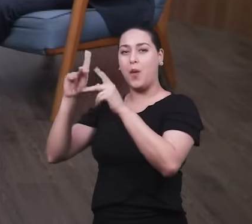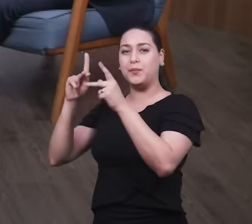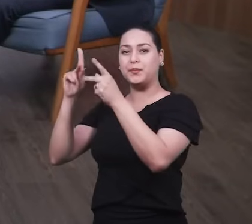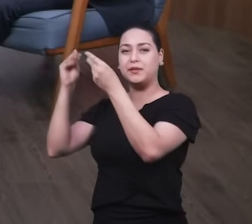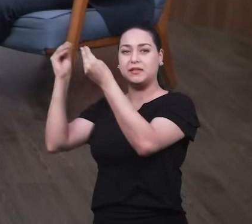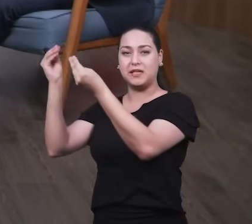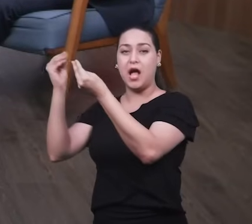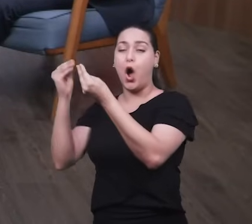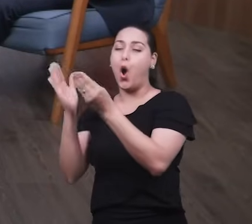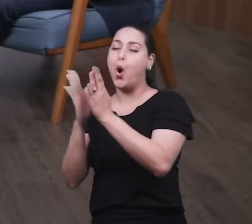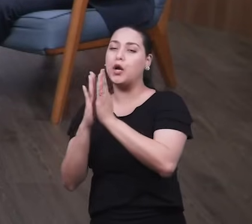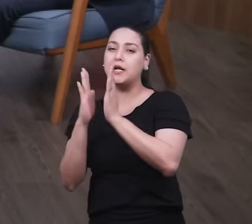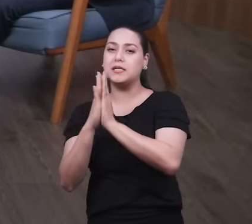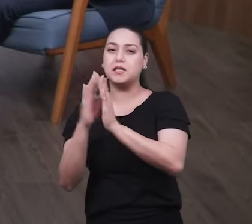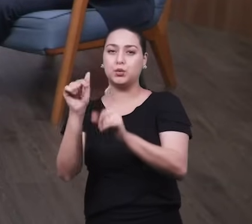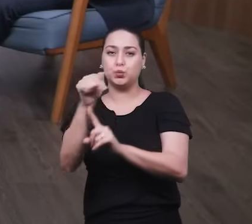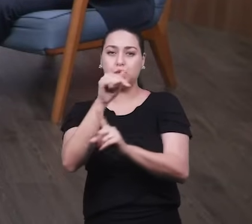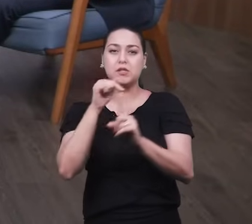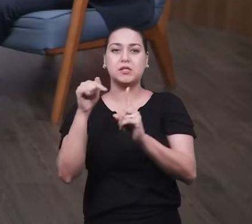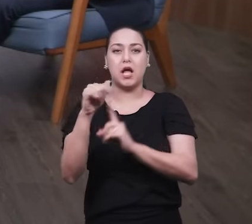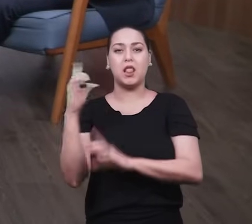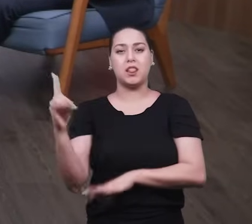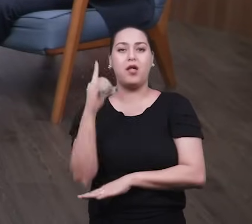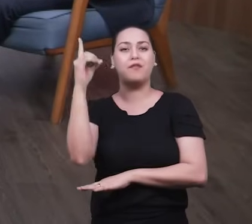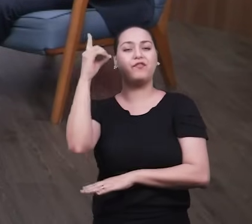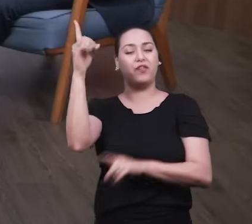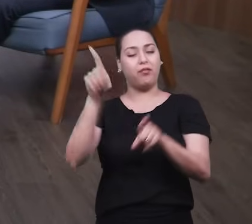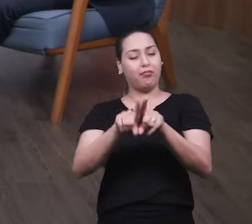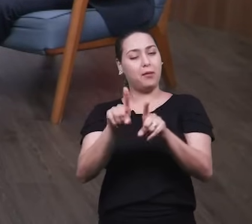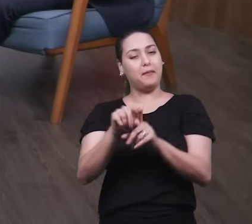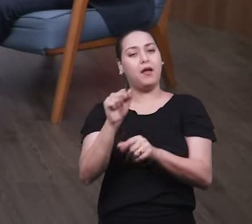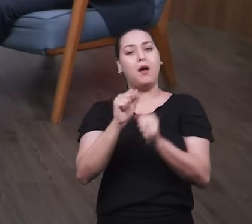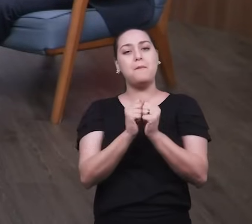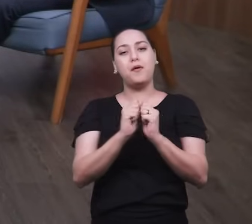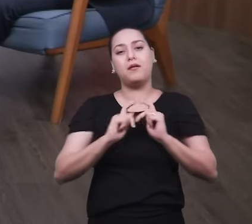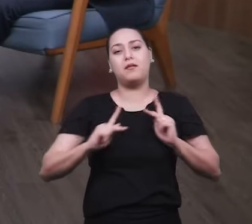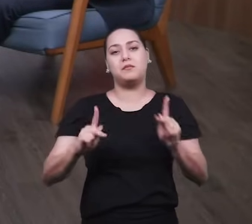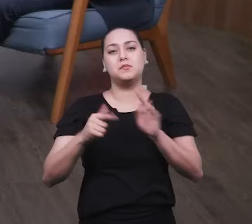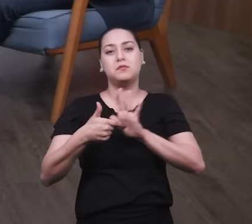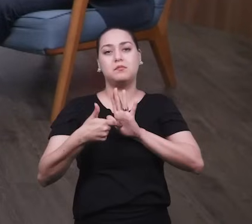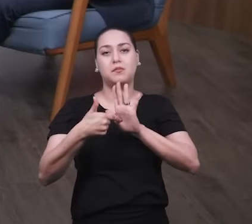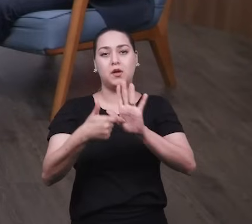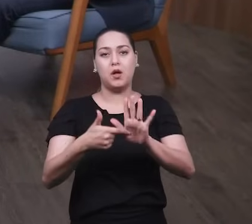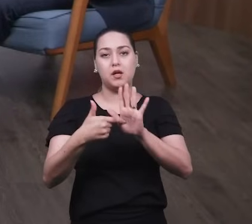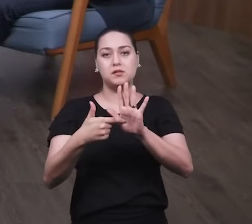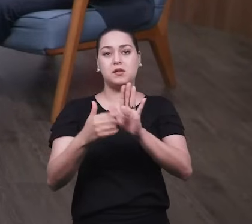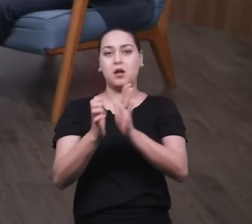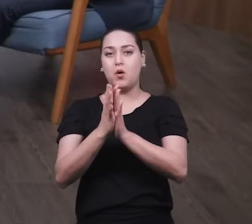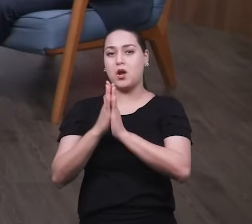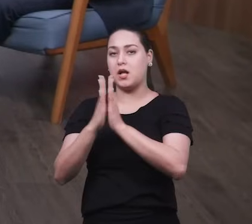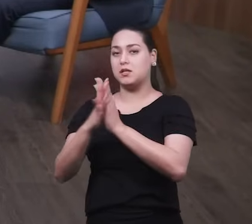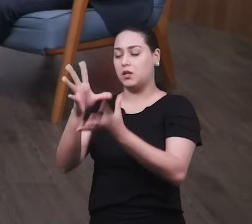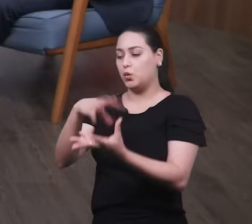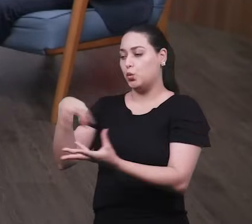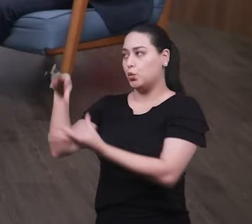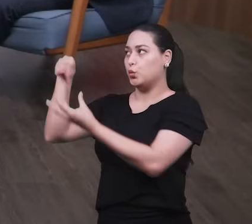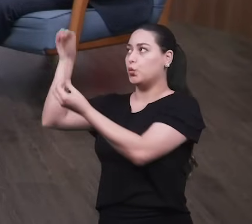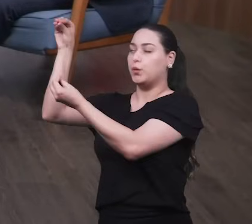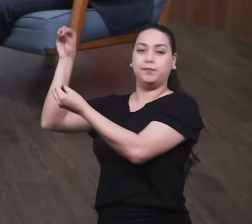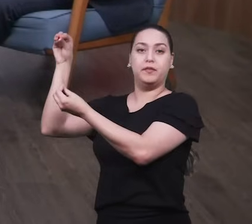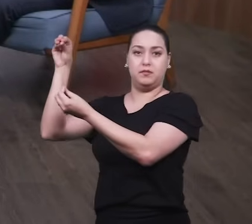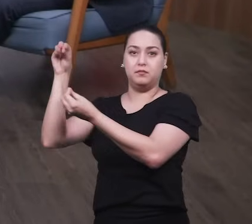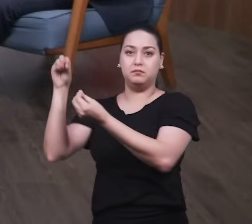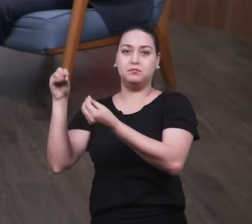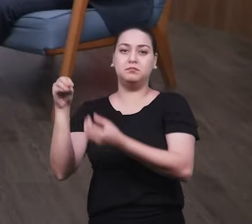da oração dos santos, né? Suba, Davi falando. Apocalipse, né? Também fala. Apocalipse, suba a minha oração como incenso, né?